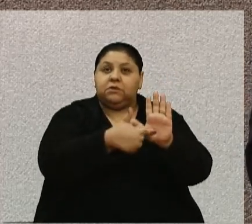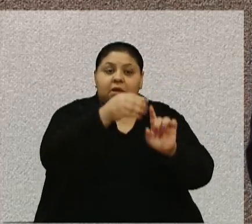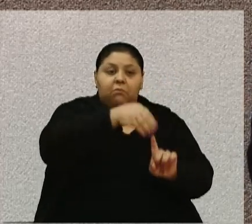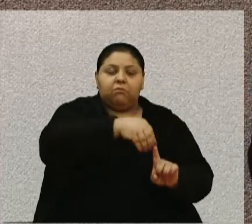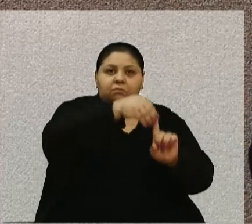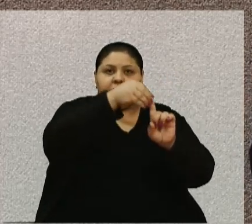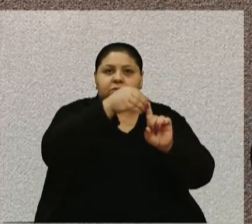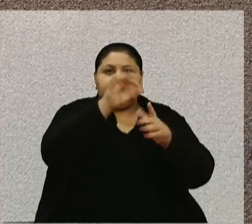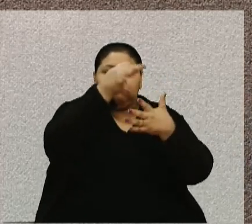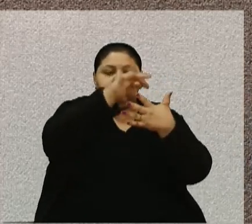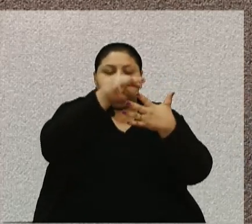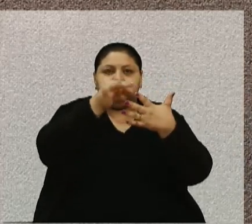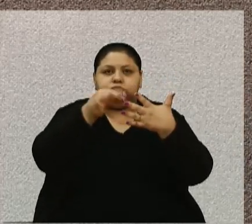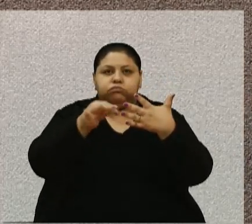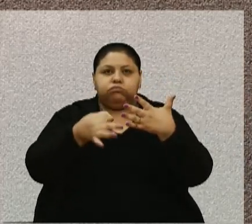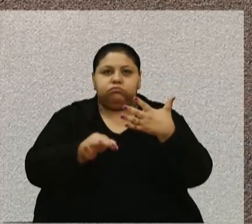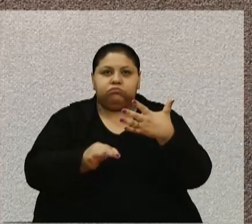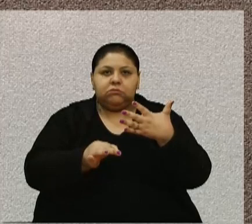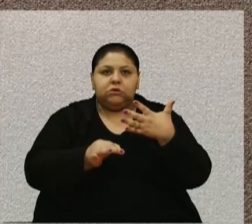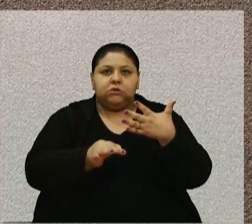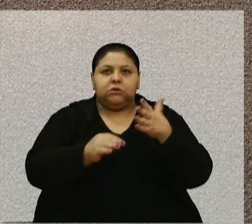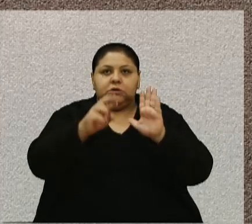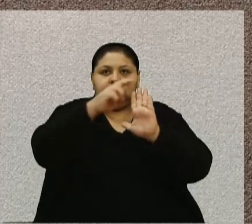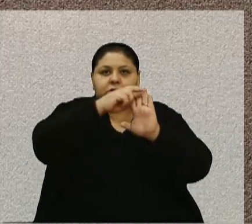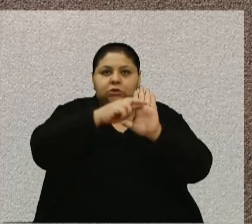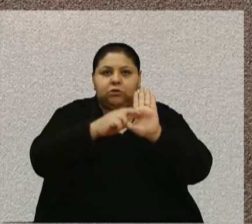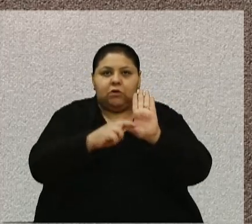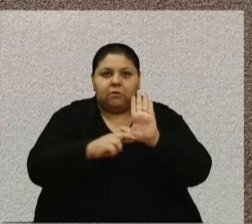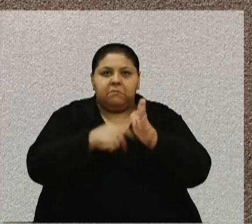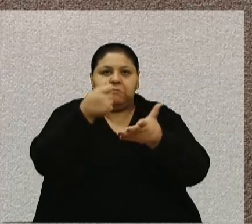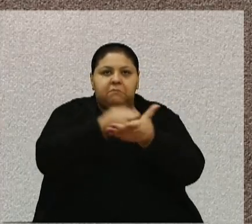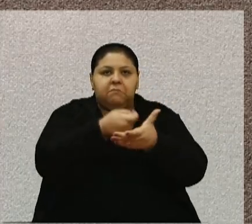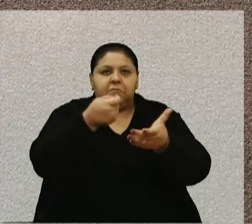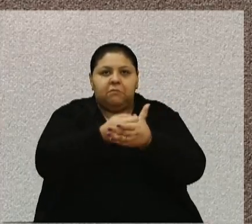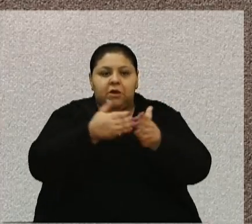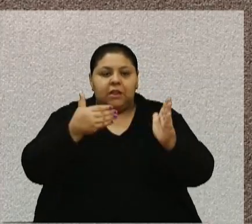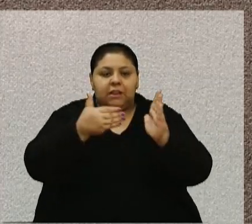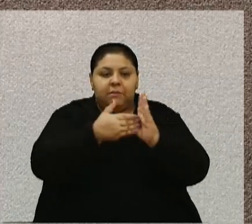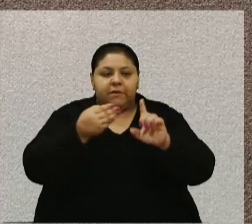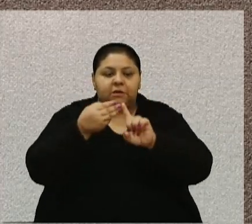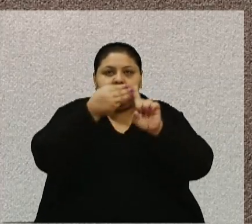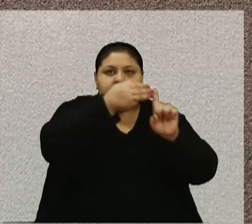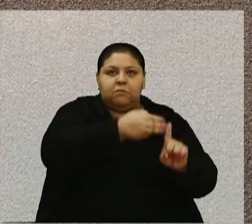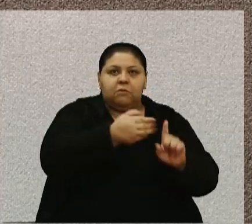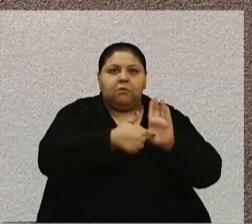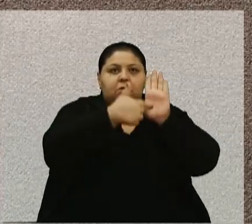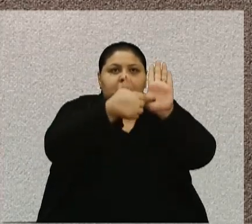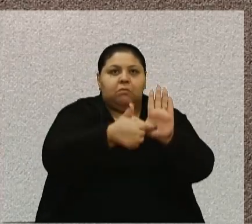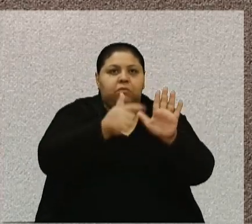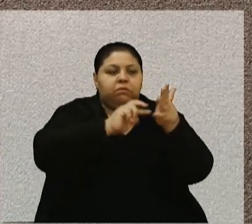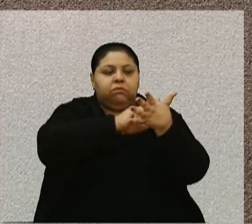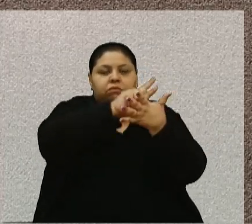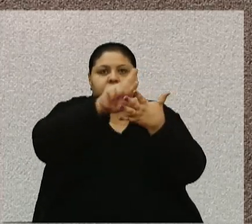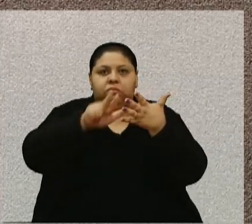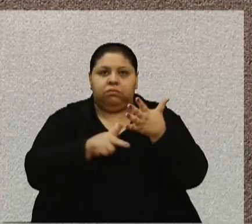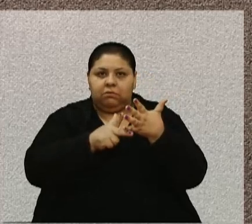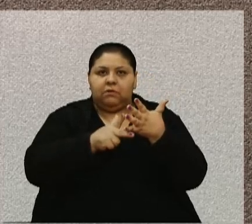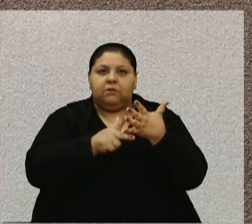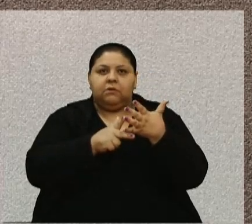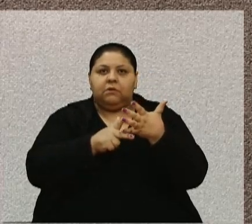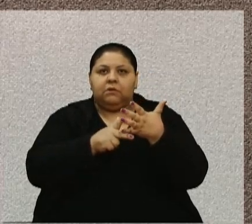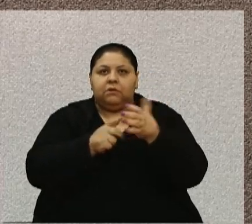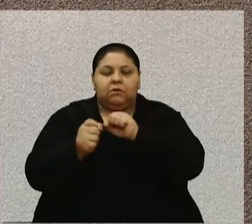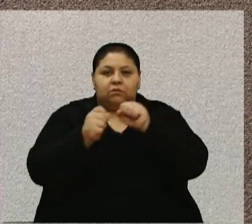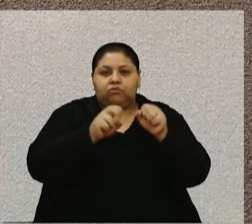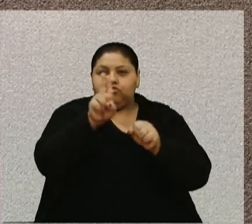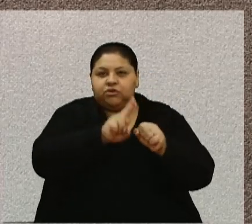prioridades, critérios, parâmetros, normas, exigências, limites, metas e demonstrativos diversos que servirão de orientação